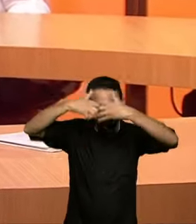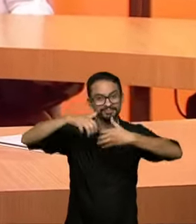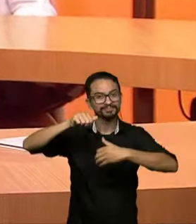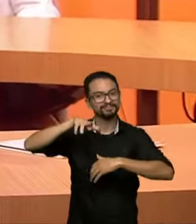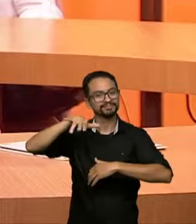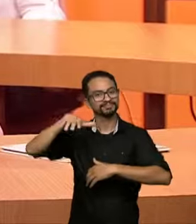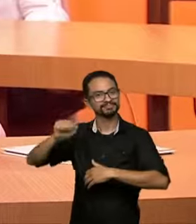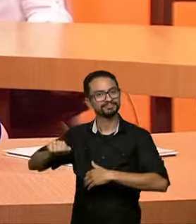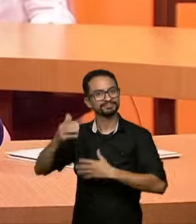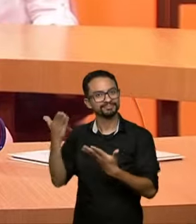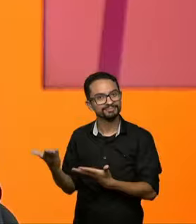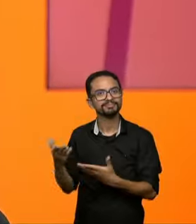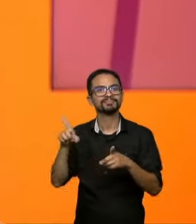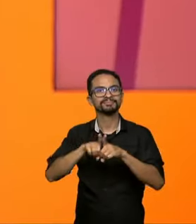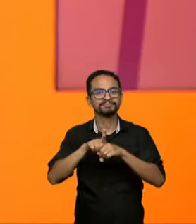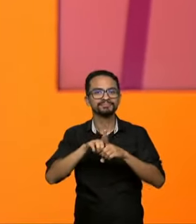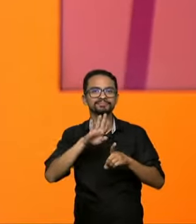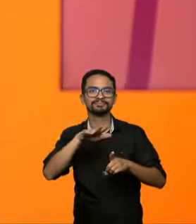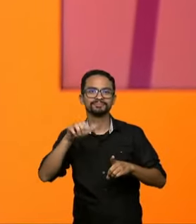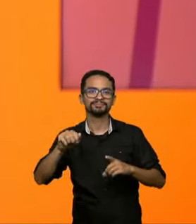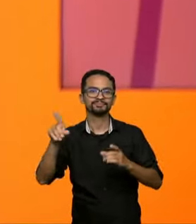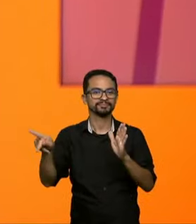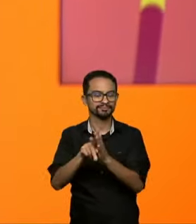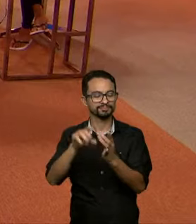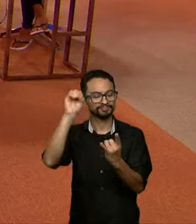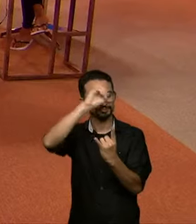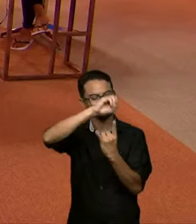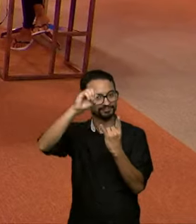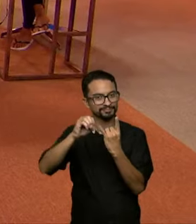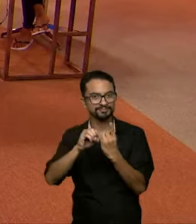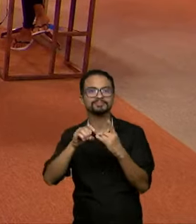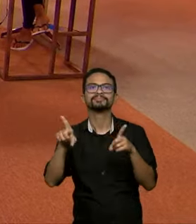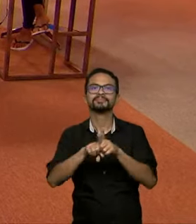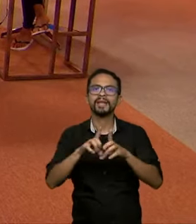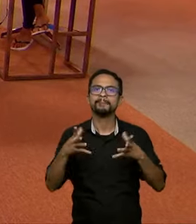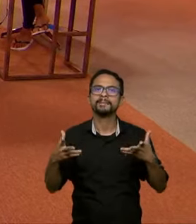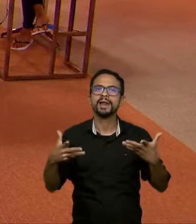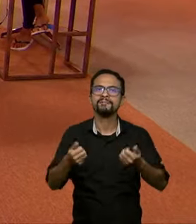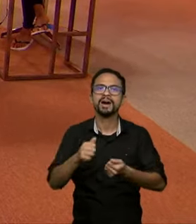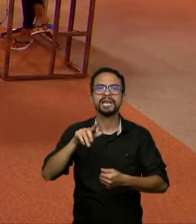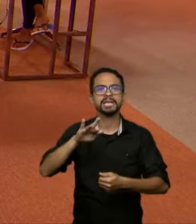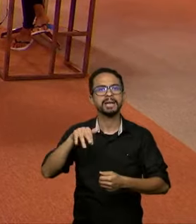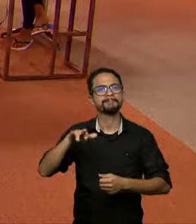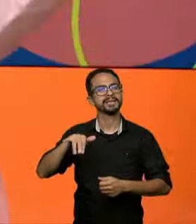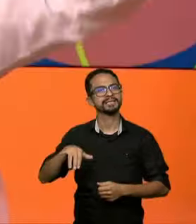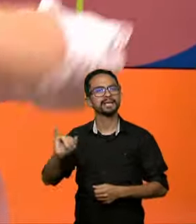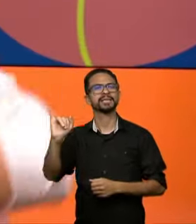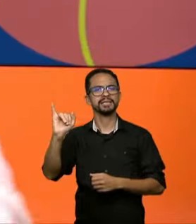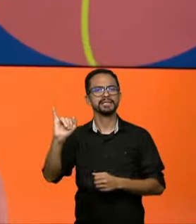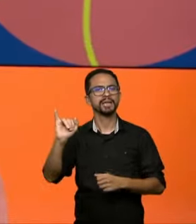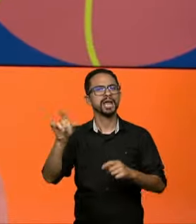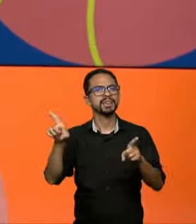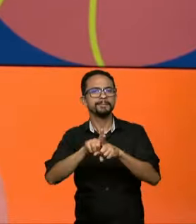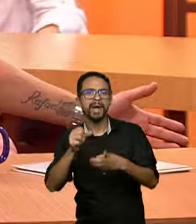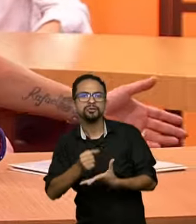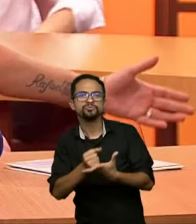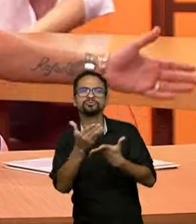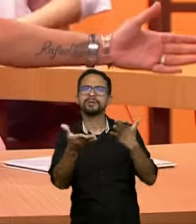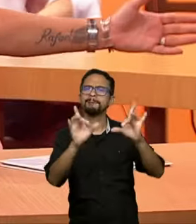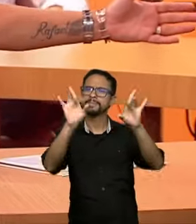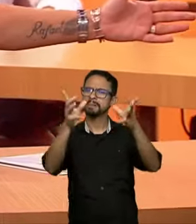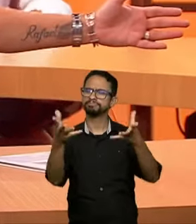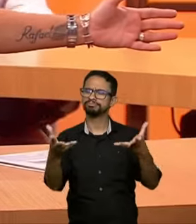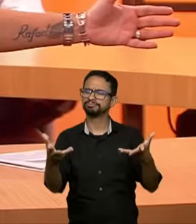A nossa maravilhosa bióloga da Fiocruz, Denise Valle. A nossa maravilhosa, querida Alessandra Maestrini. E o auxílio